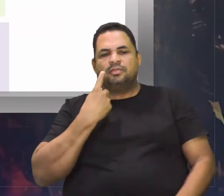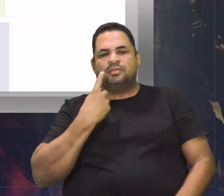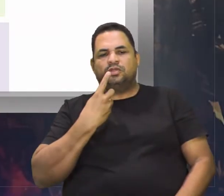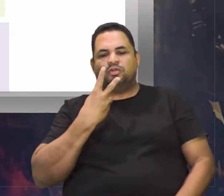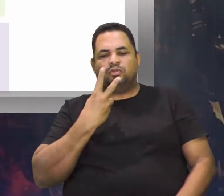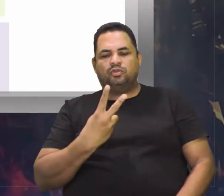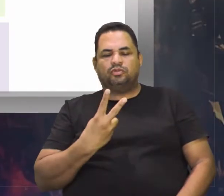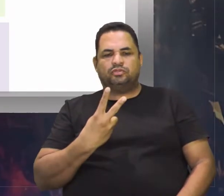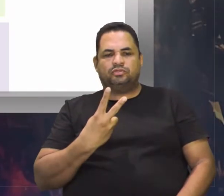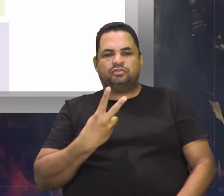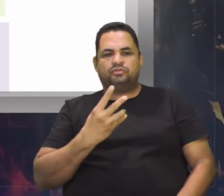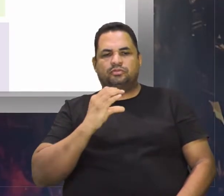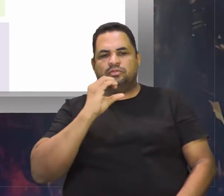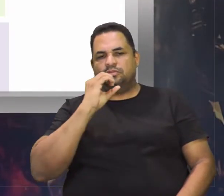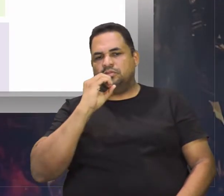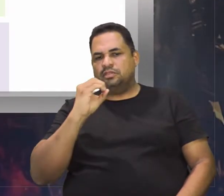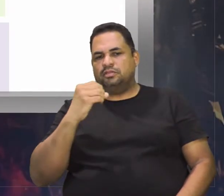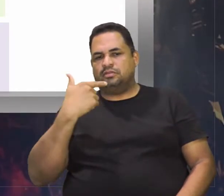2022,